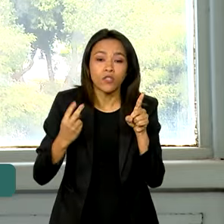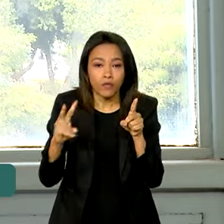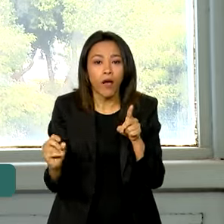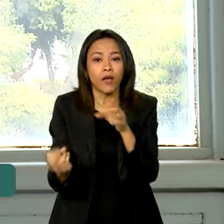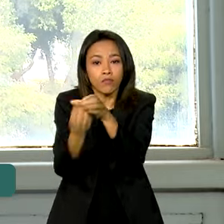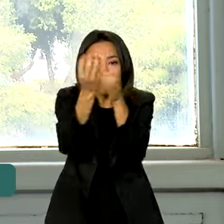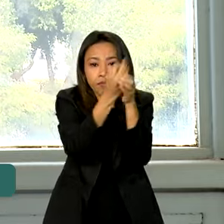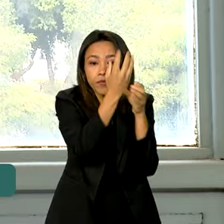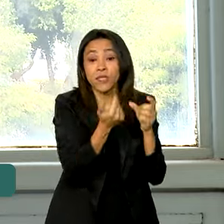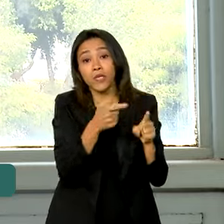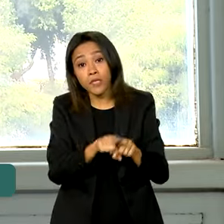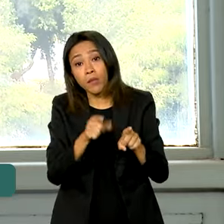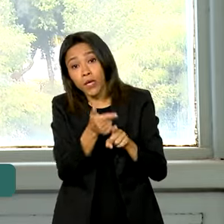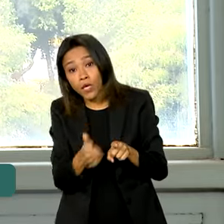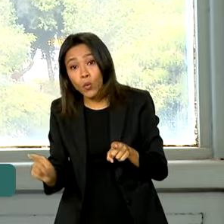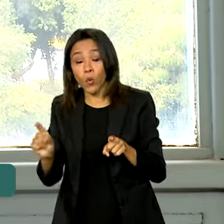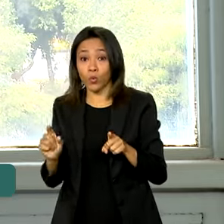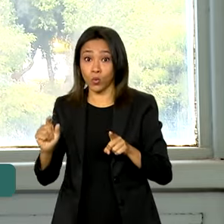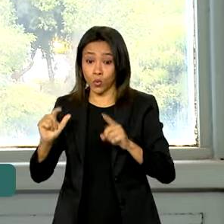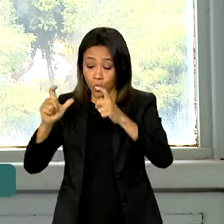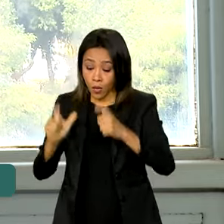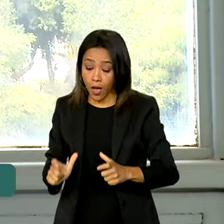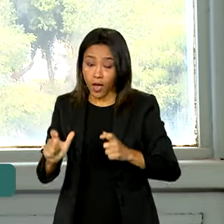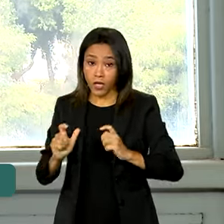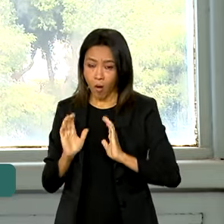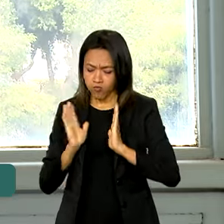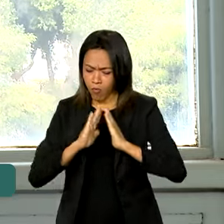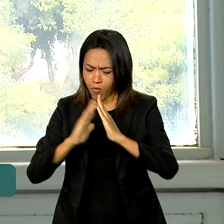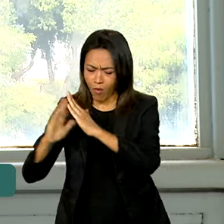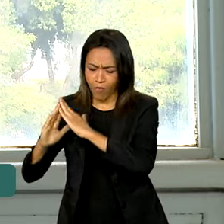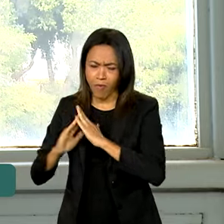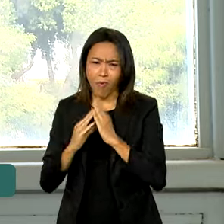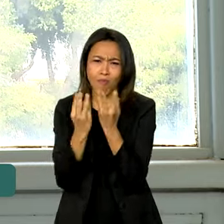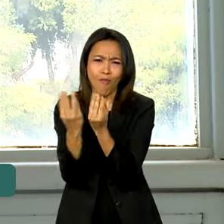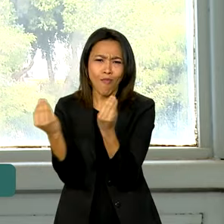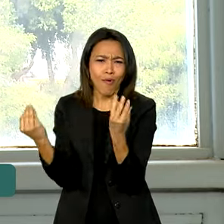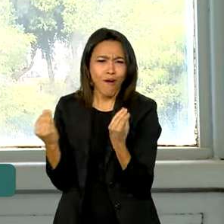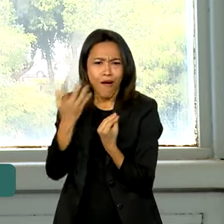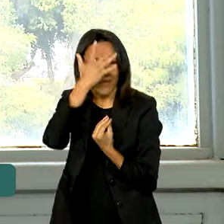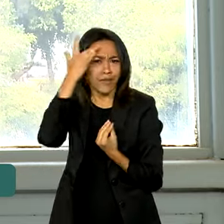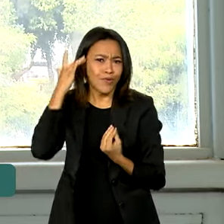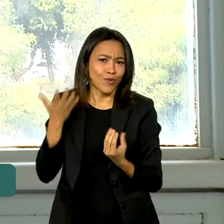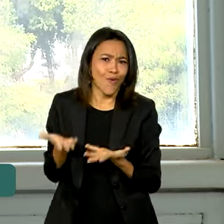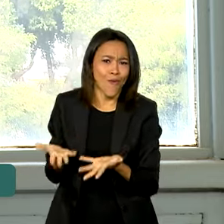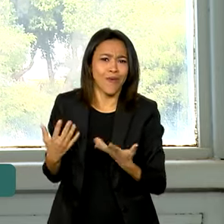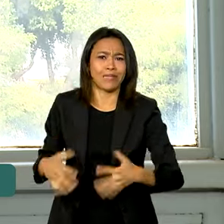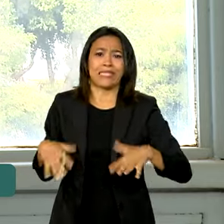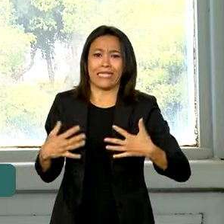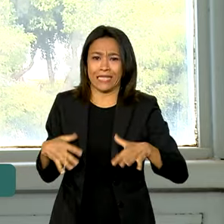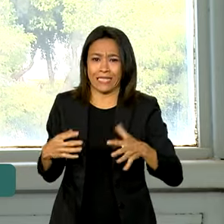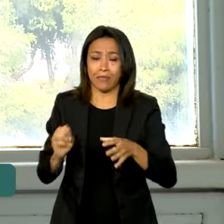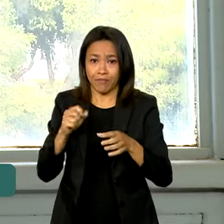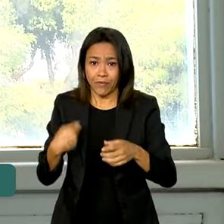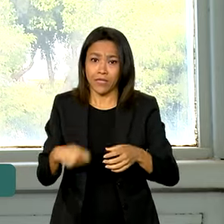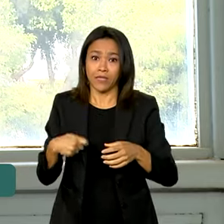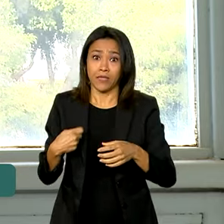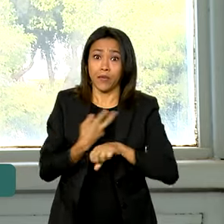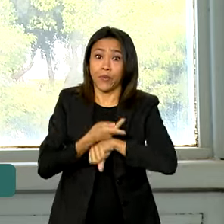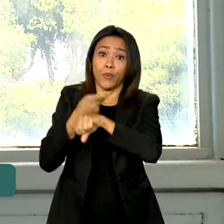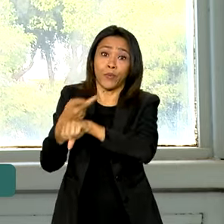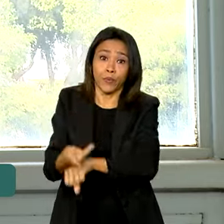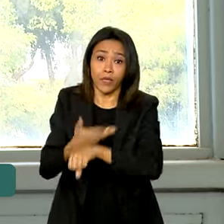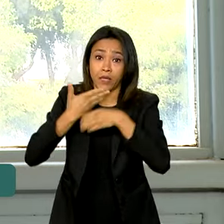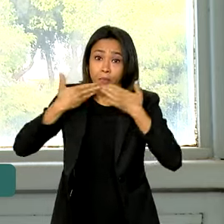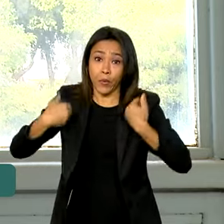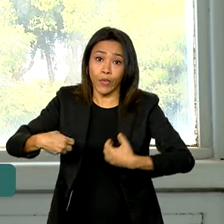em locais com alta densidade demográfica. Né? Então, onde a gente percebe um acúmulo, né, de pessoas buscando, sobretudo, a questão